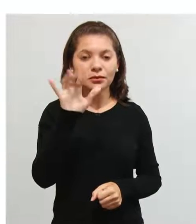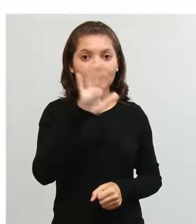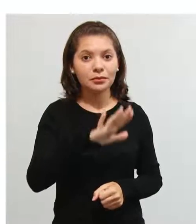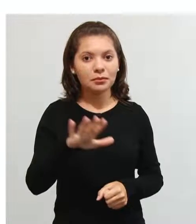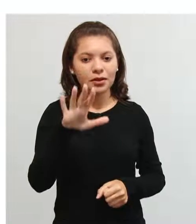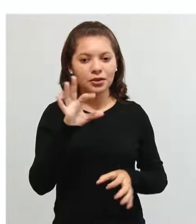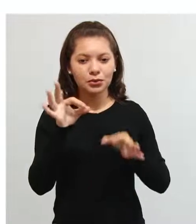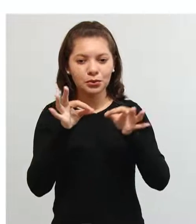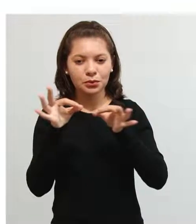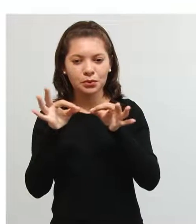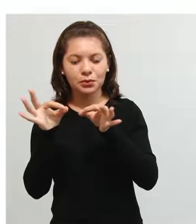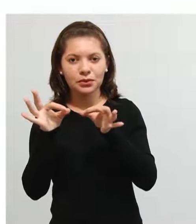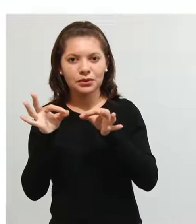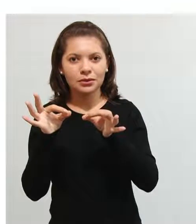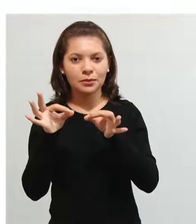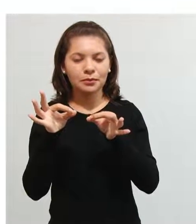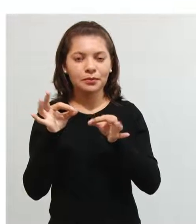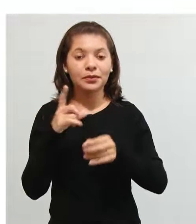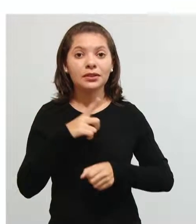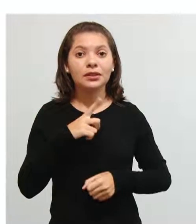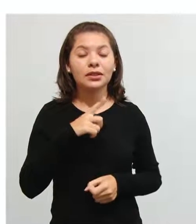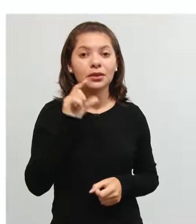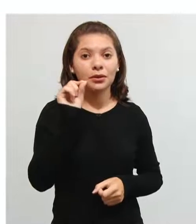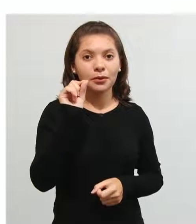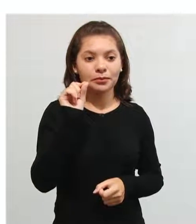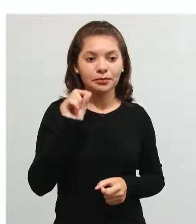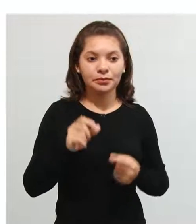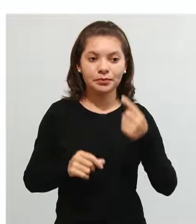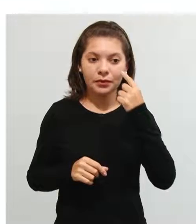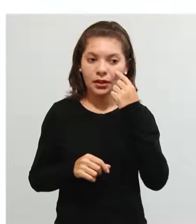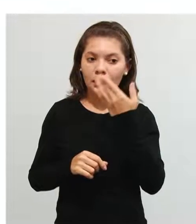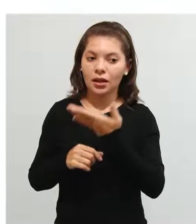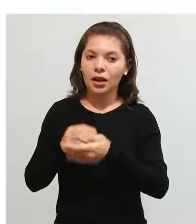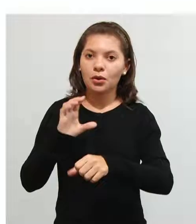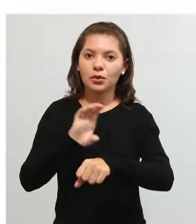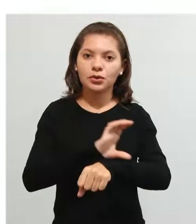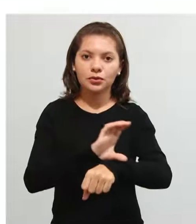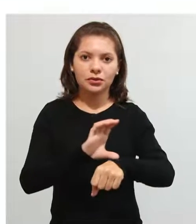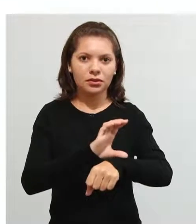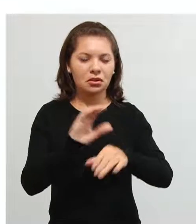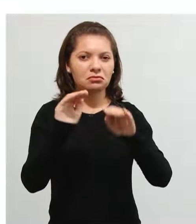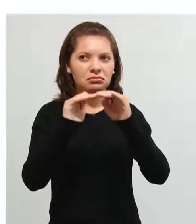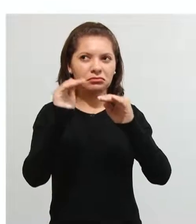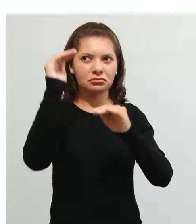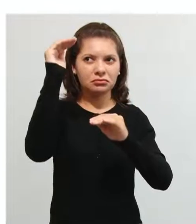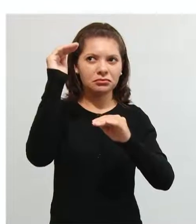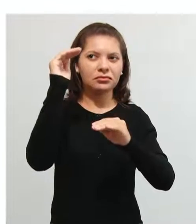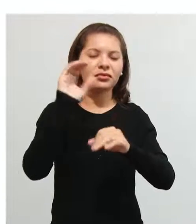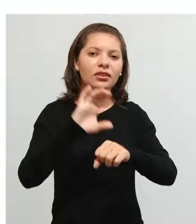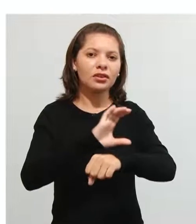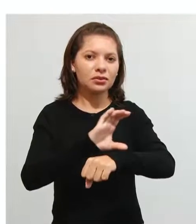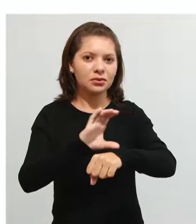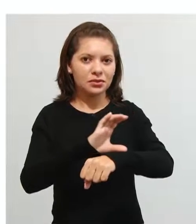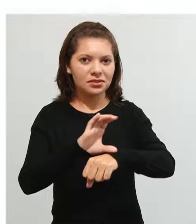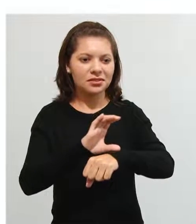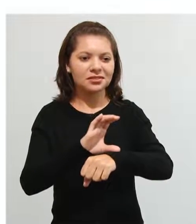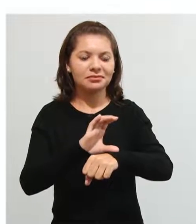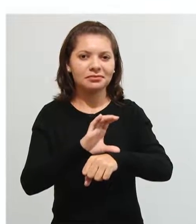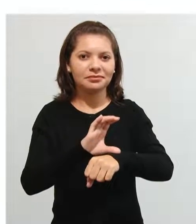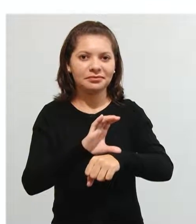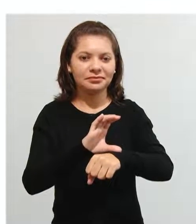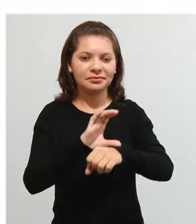um organograma, onde eu trago aqui a Constituição Federal no ápice aqui da nossa cadeia,